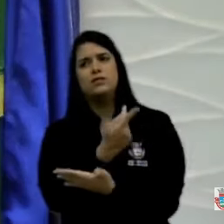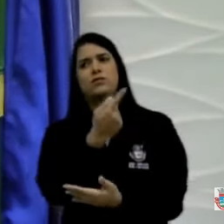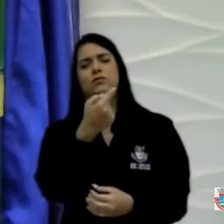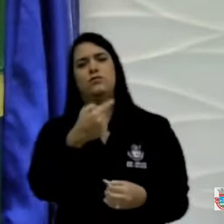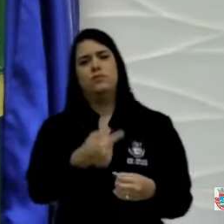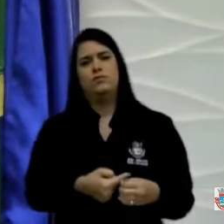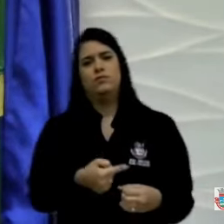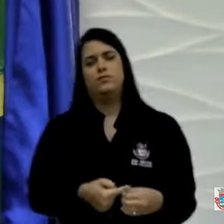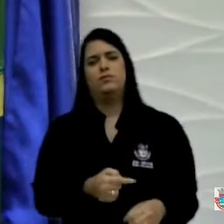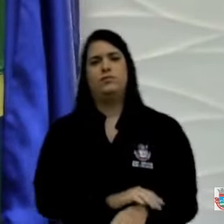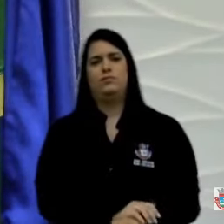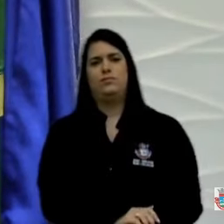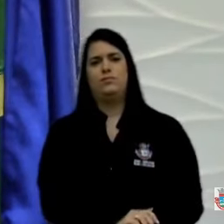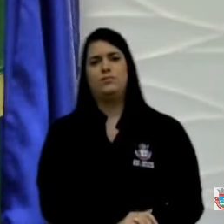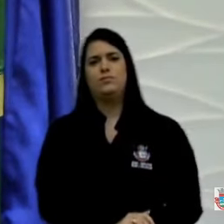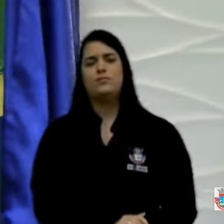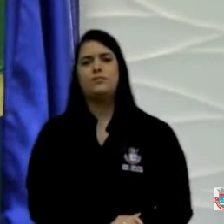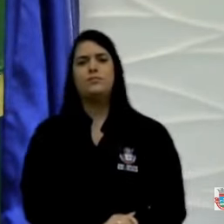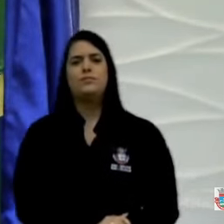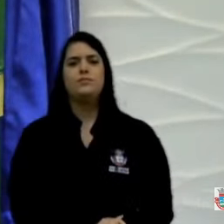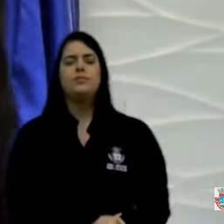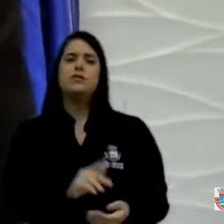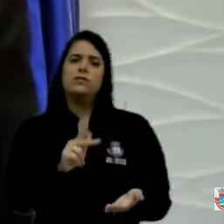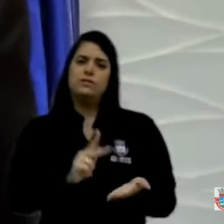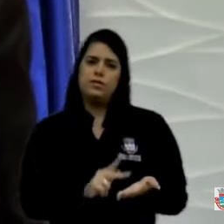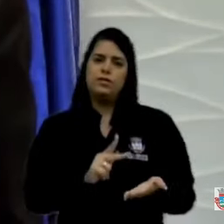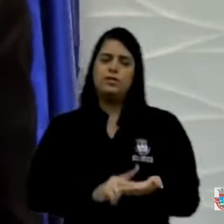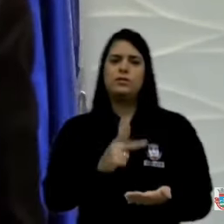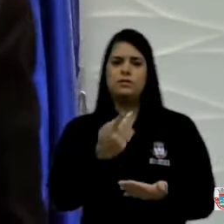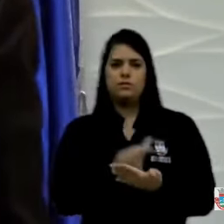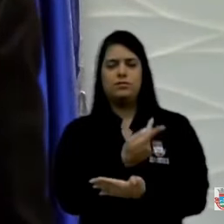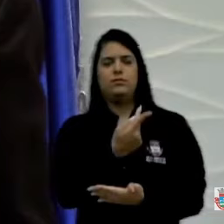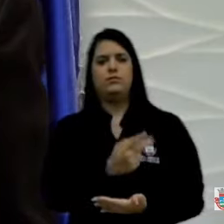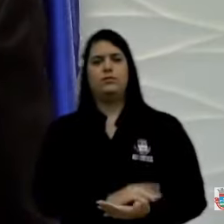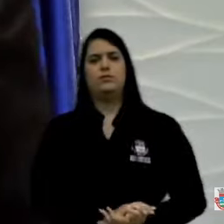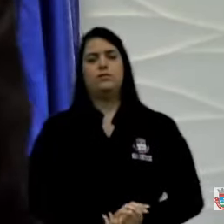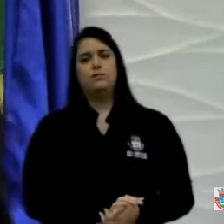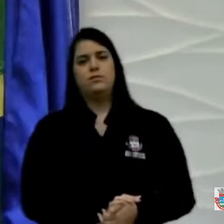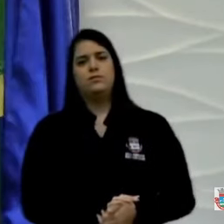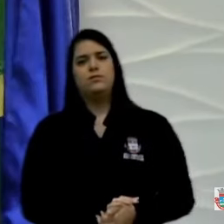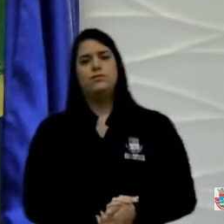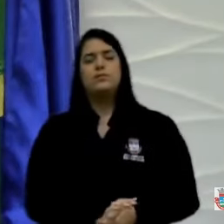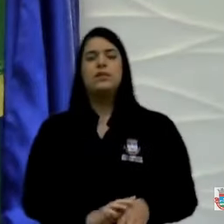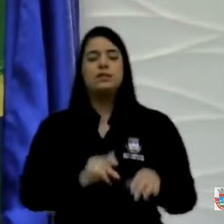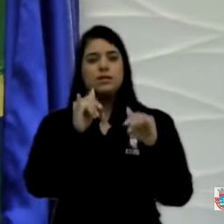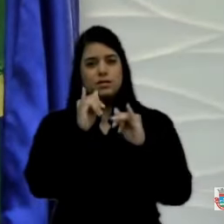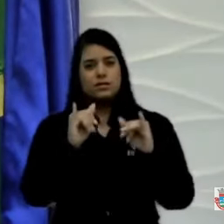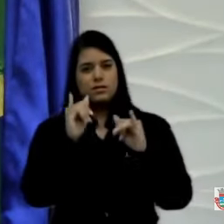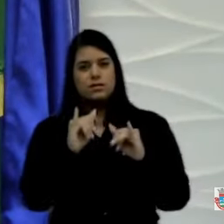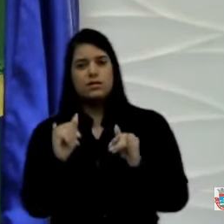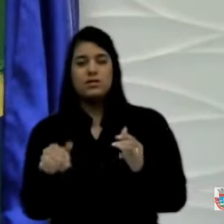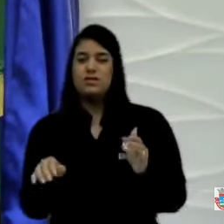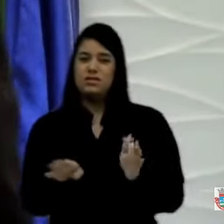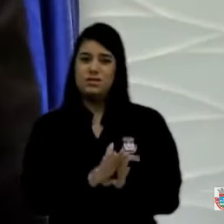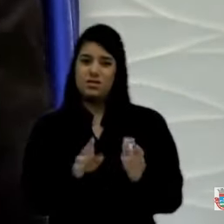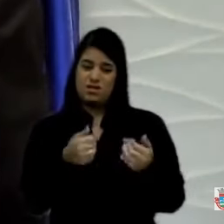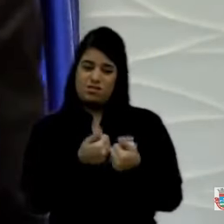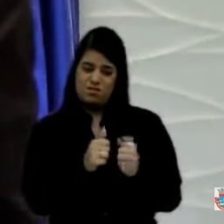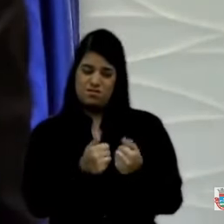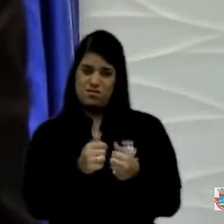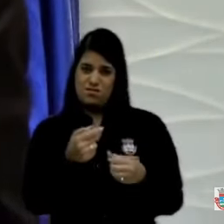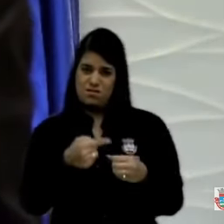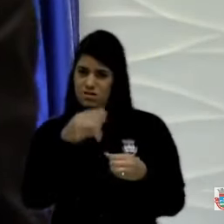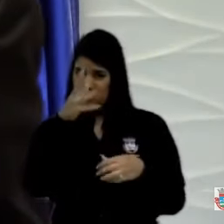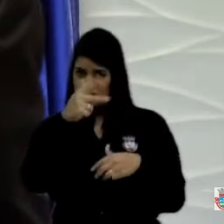município, aquilo que realmente está acontecendo. Dizer que vai trazer um ônibus para São Bento. O ônibus ainda